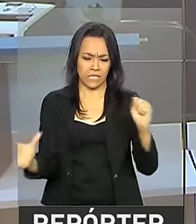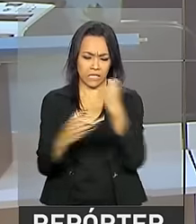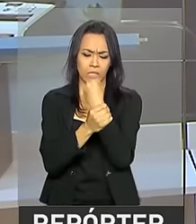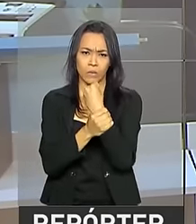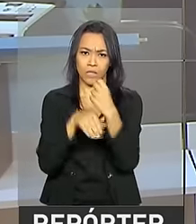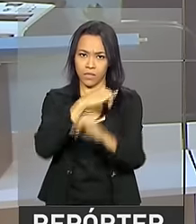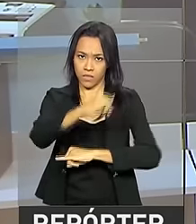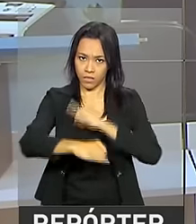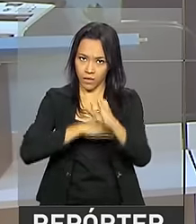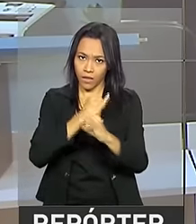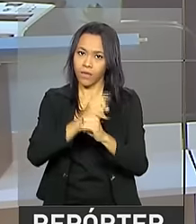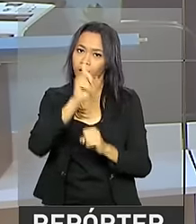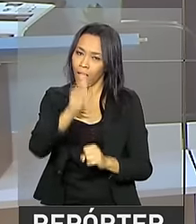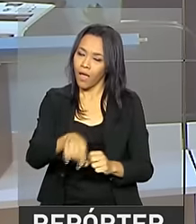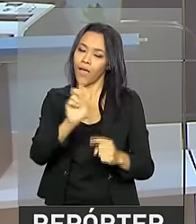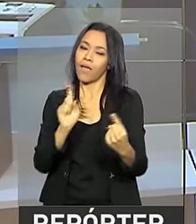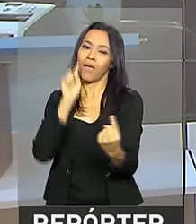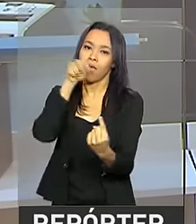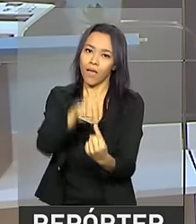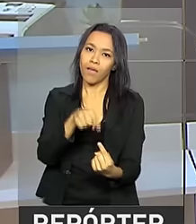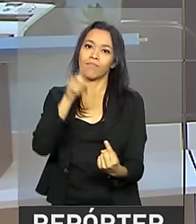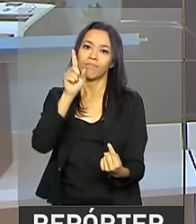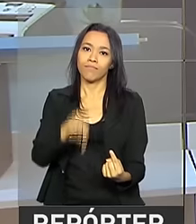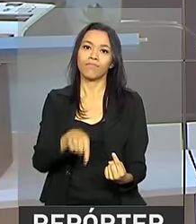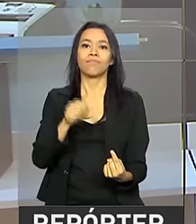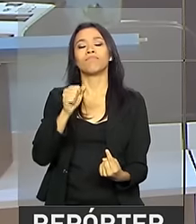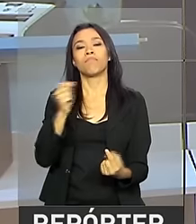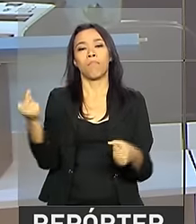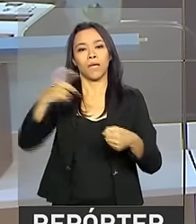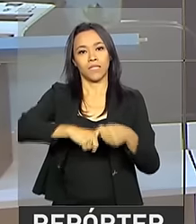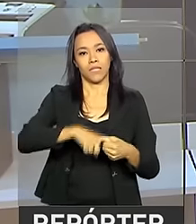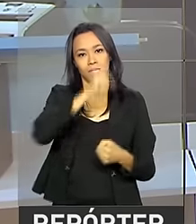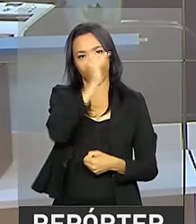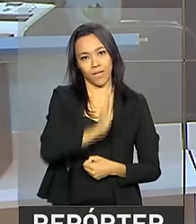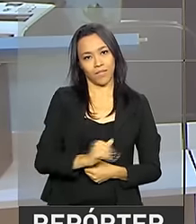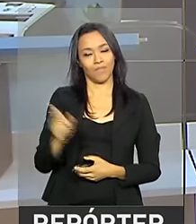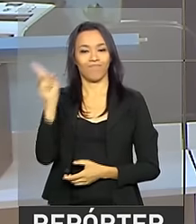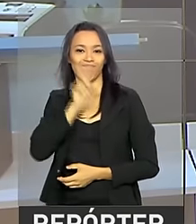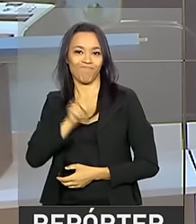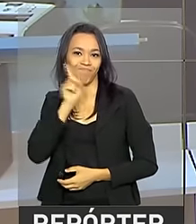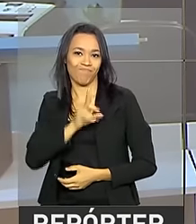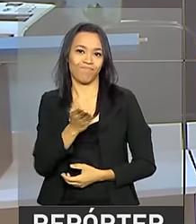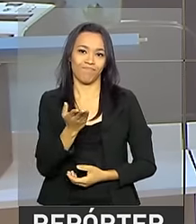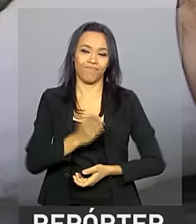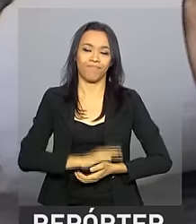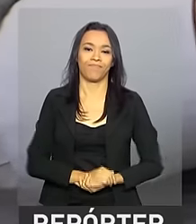internet. Essa é a meta de uma parceria firmada entre Brasil e Estados Unidos.